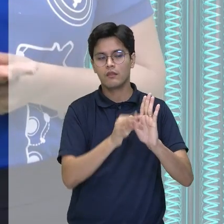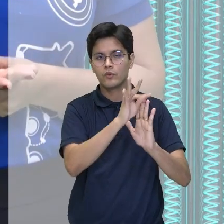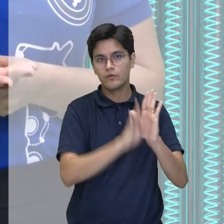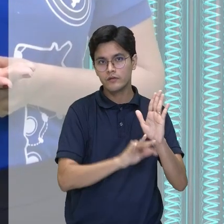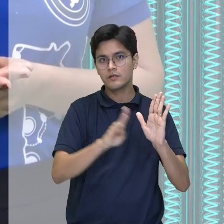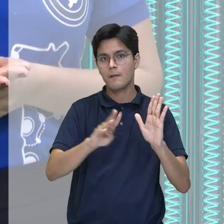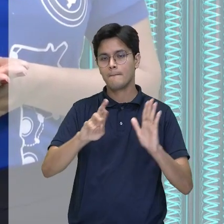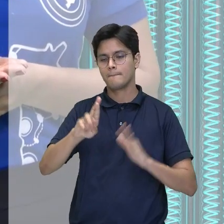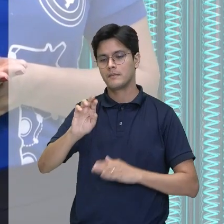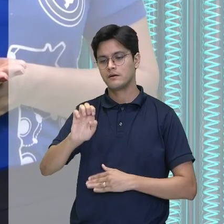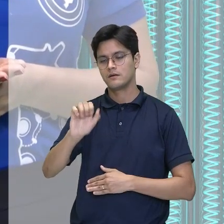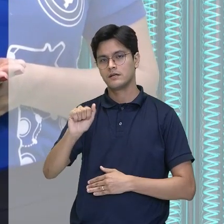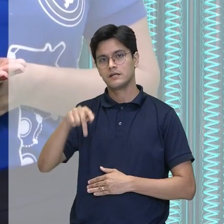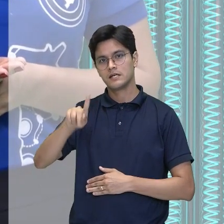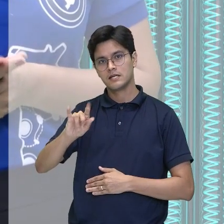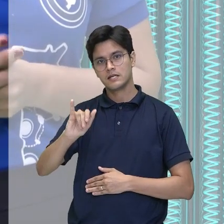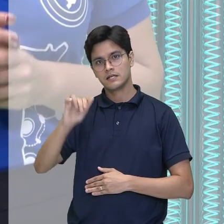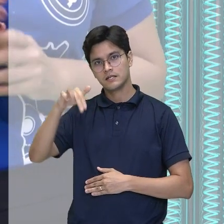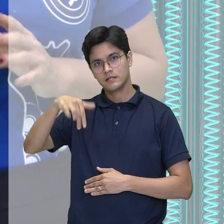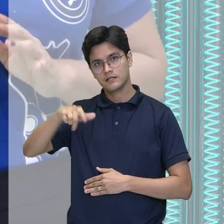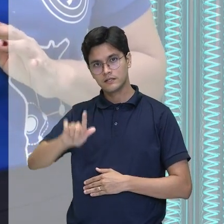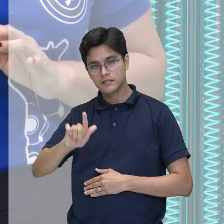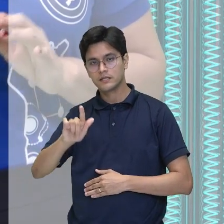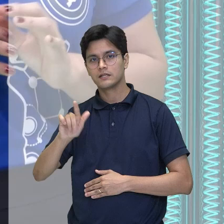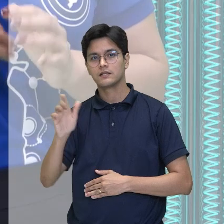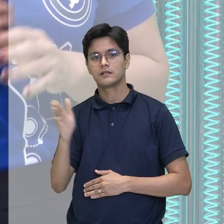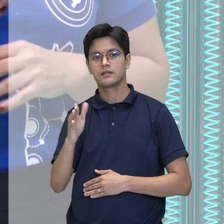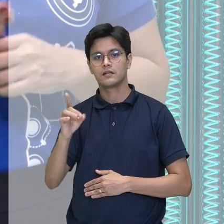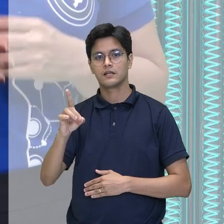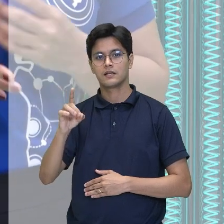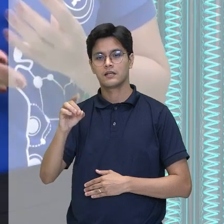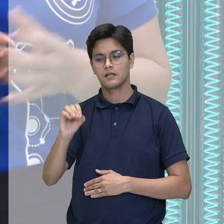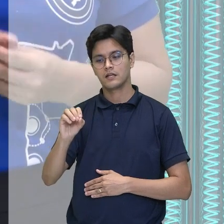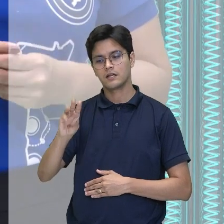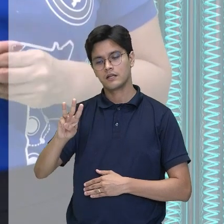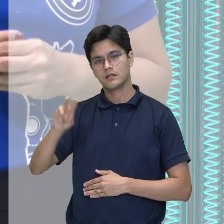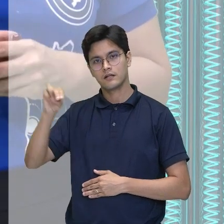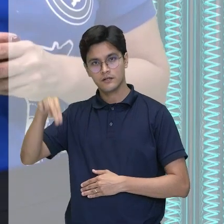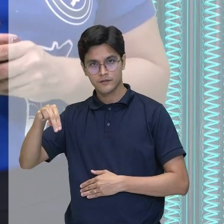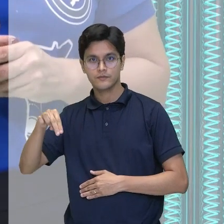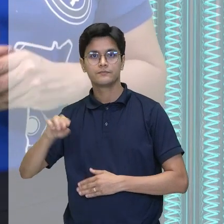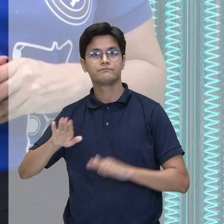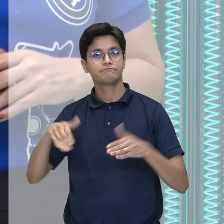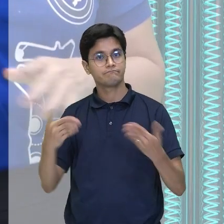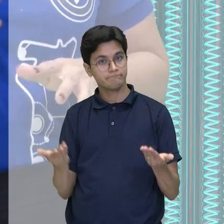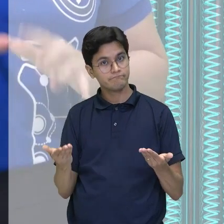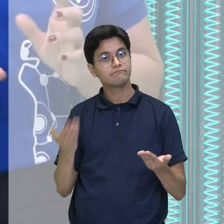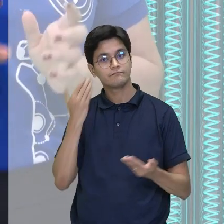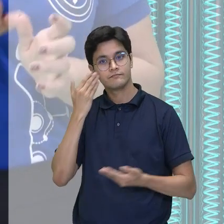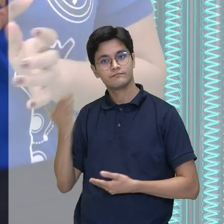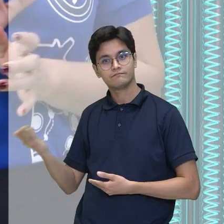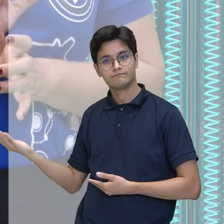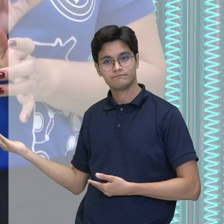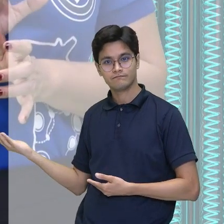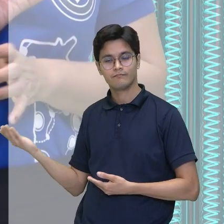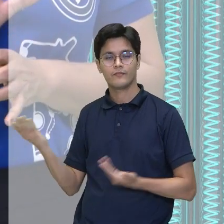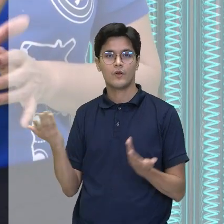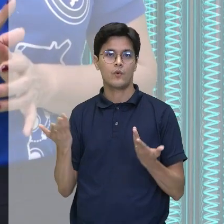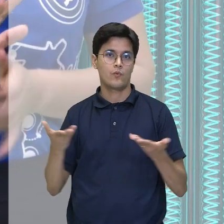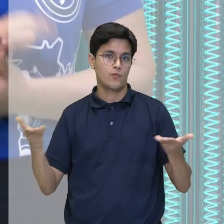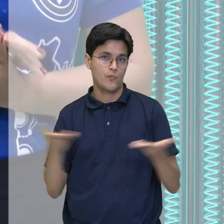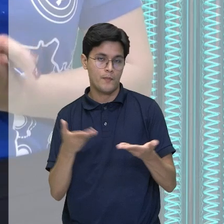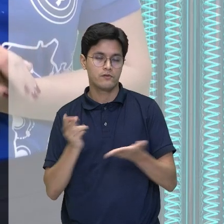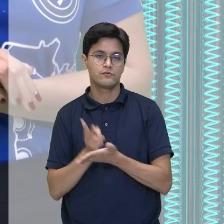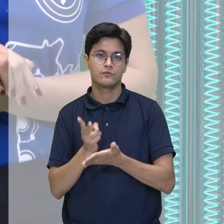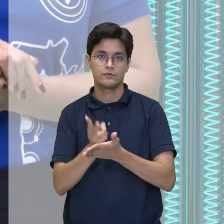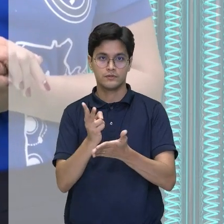o ing, tá certo? E é assim que funciona o present continuous. Vamos ver se no